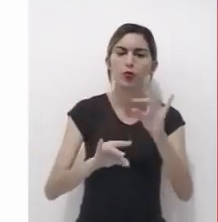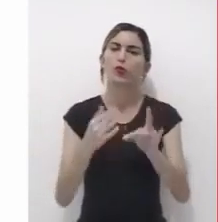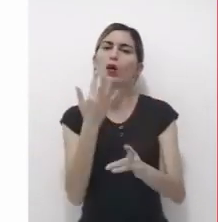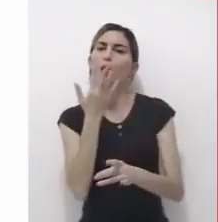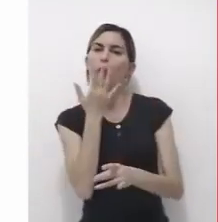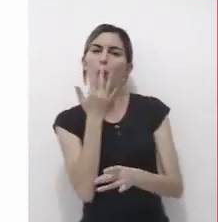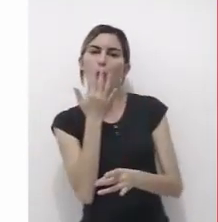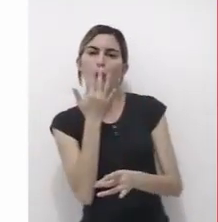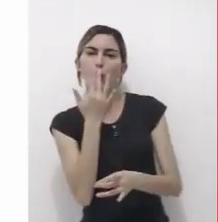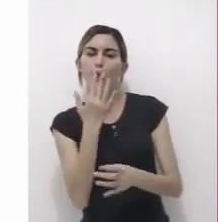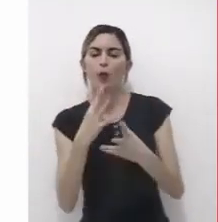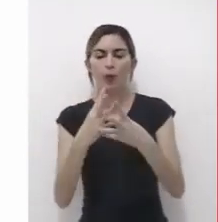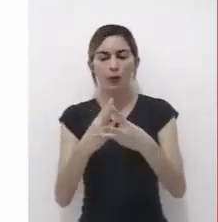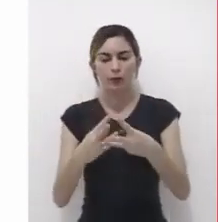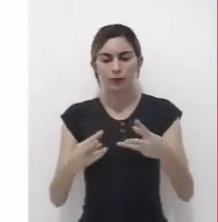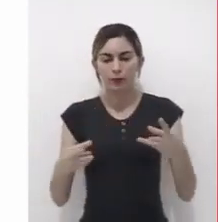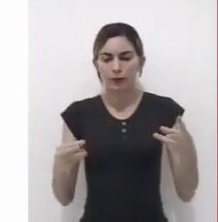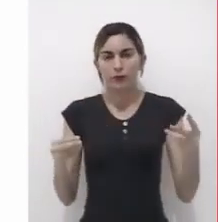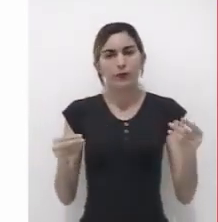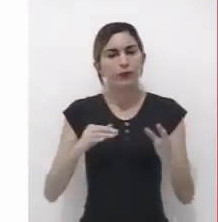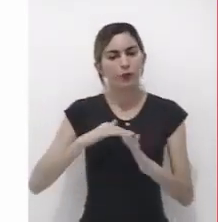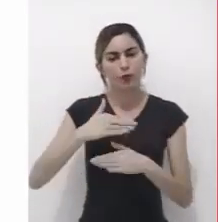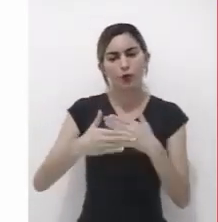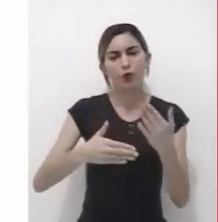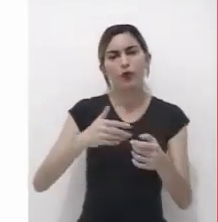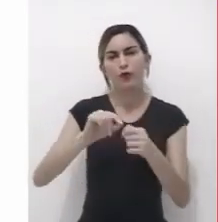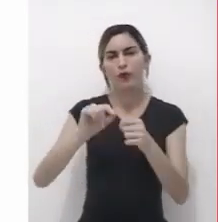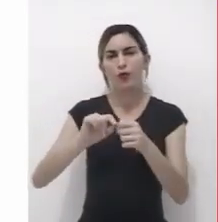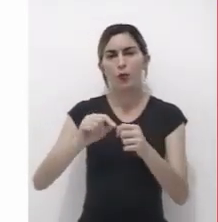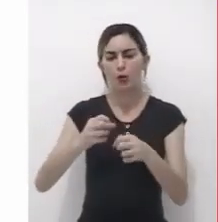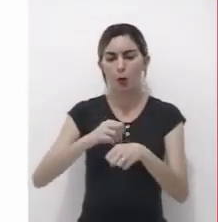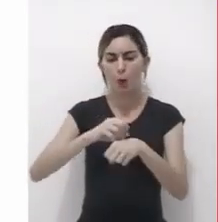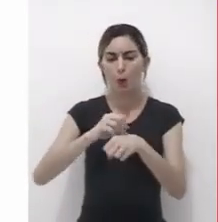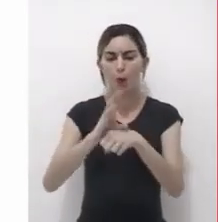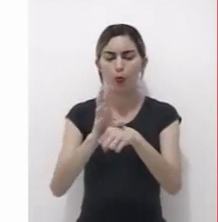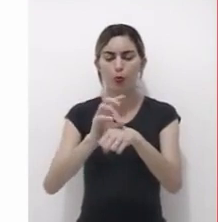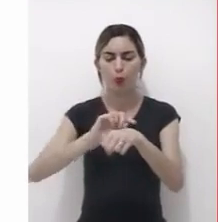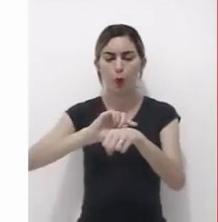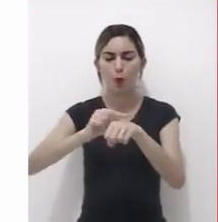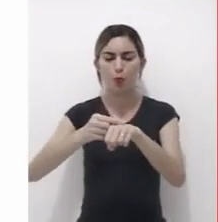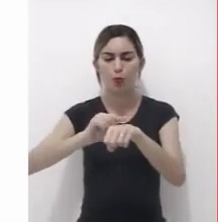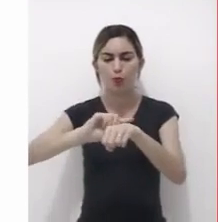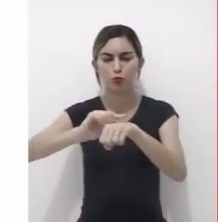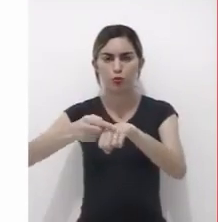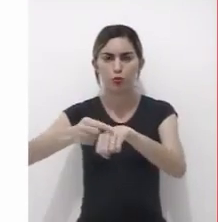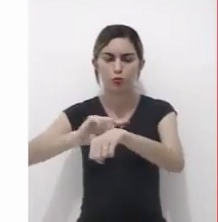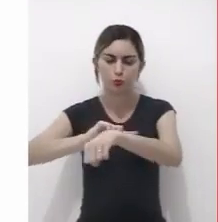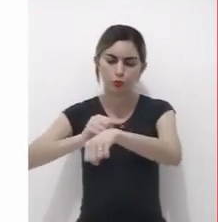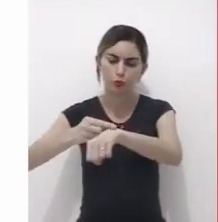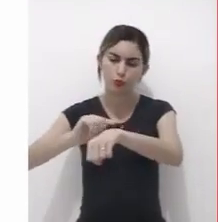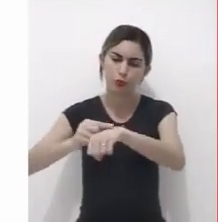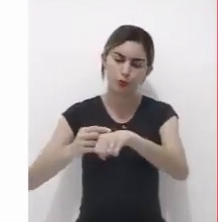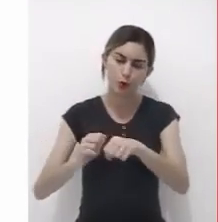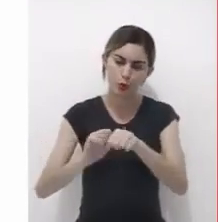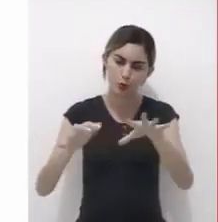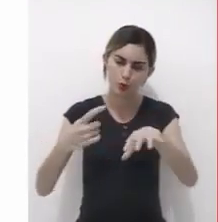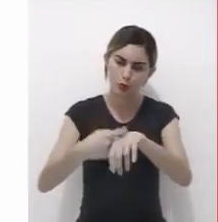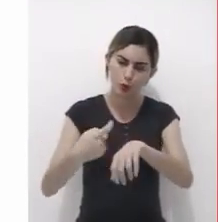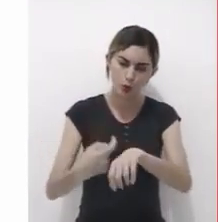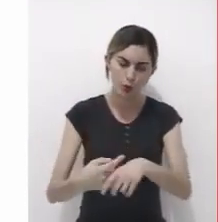textura, cor, decomposição, formação de bolha, aparecimento de um sólido,